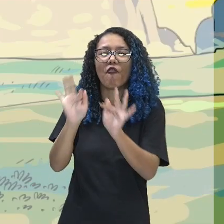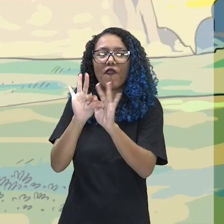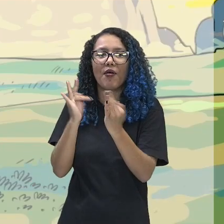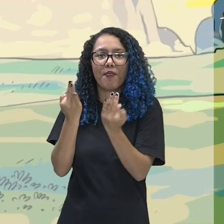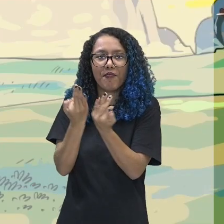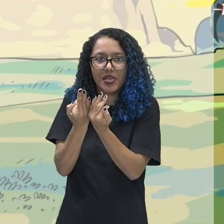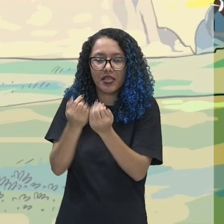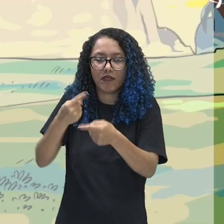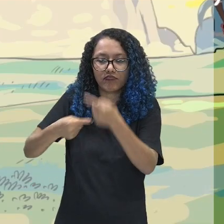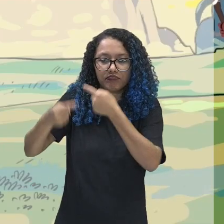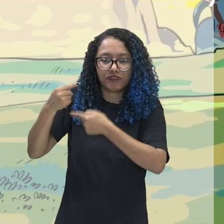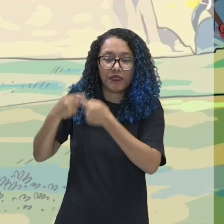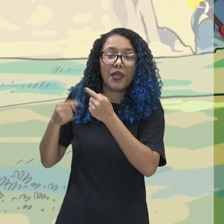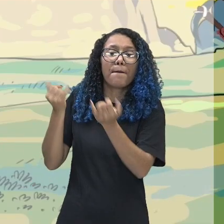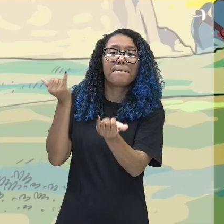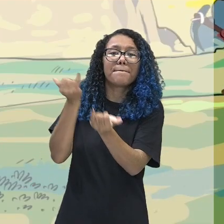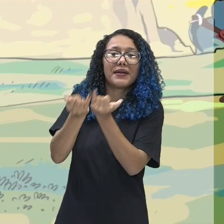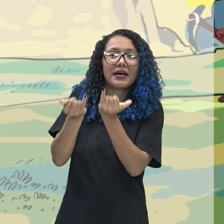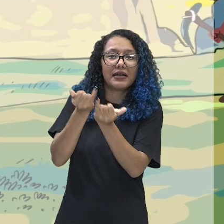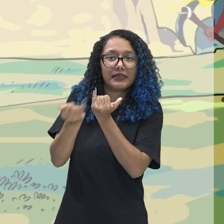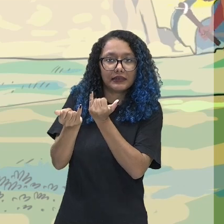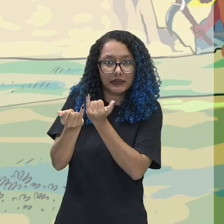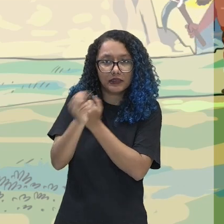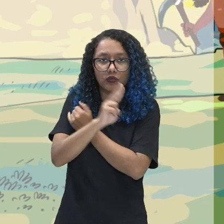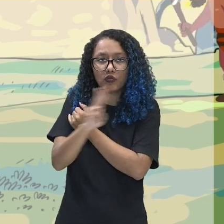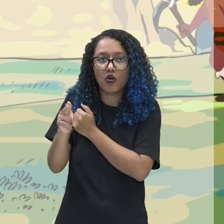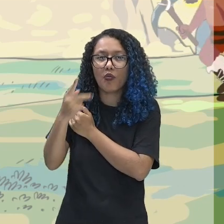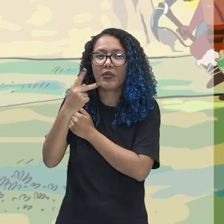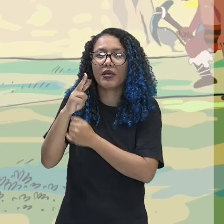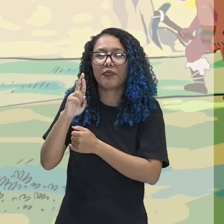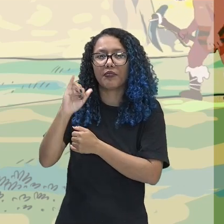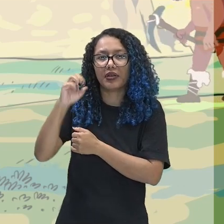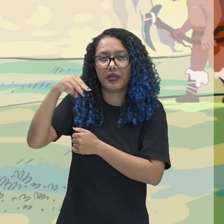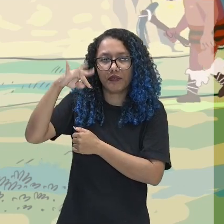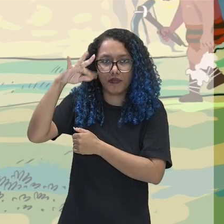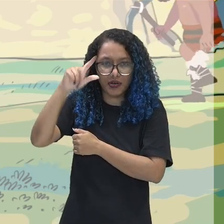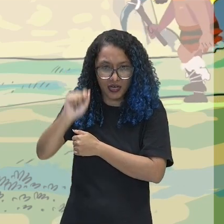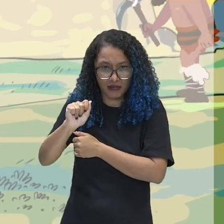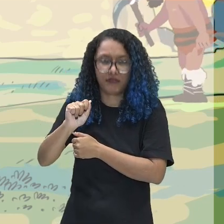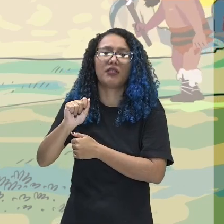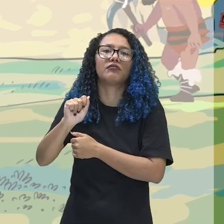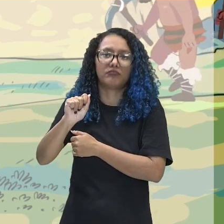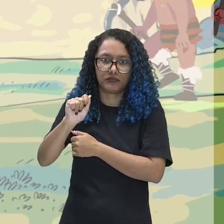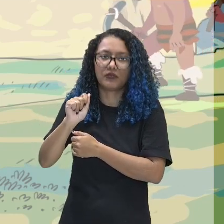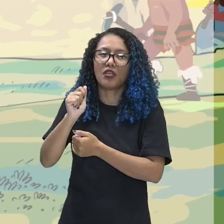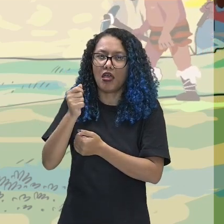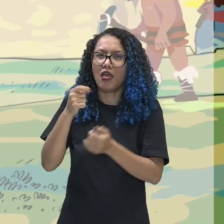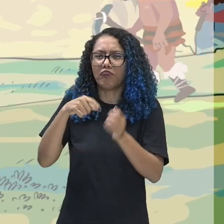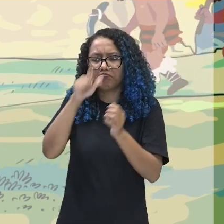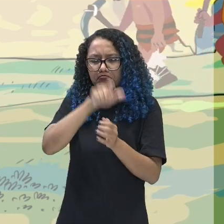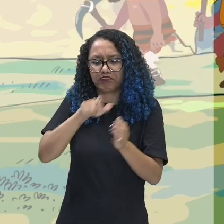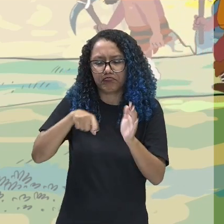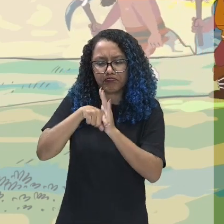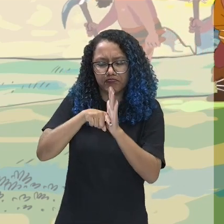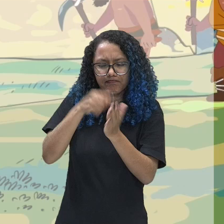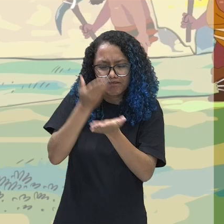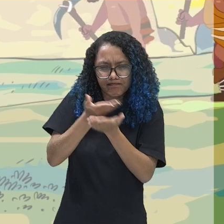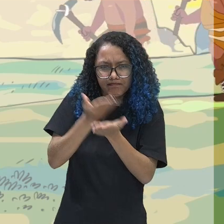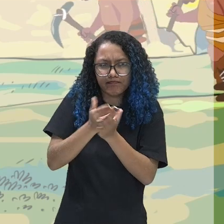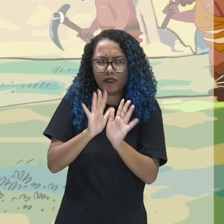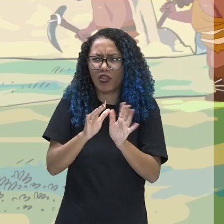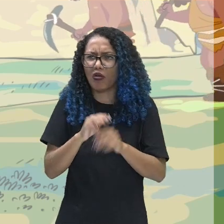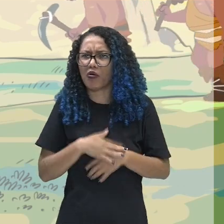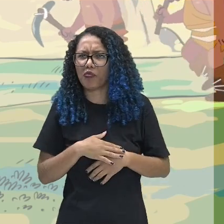primata, segundo o que os estudiosos da teoria da evolução eles pregam para a gente. Opa, professor, onde é que o senhor